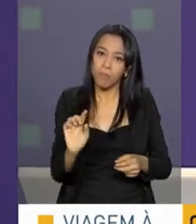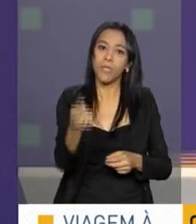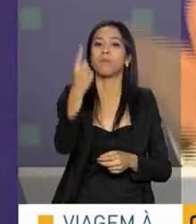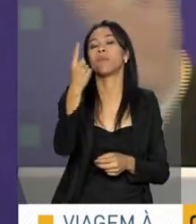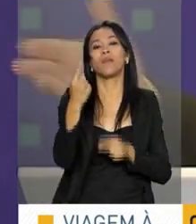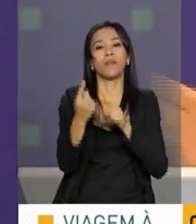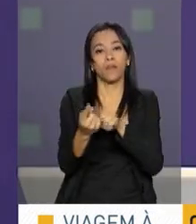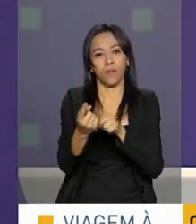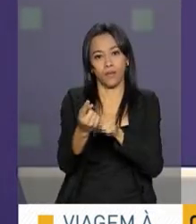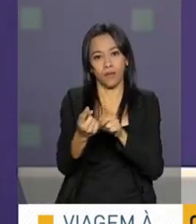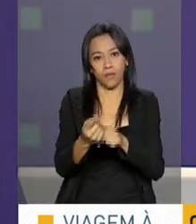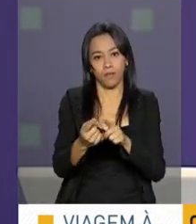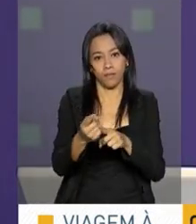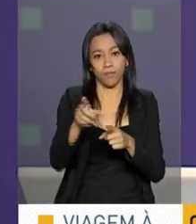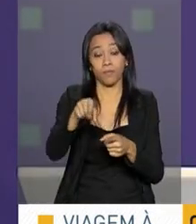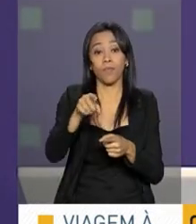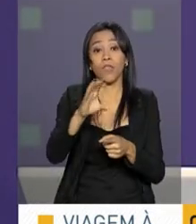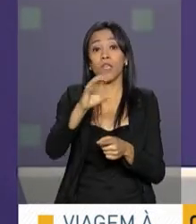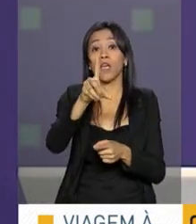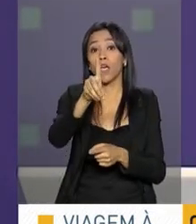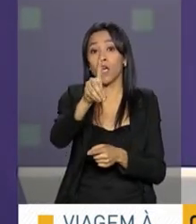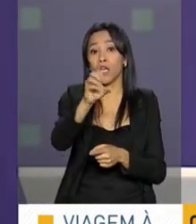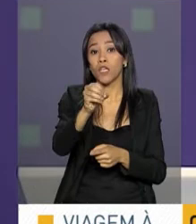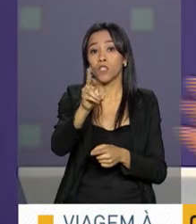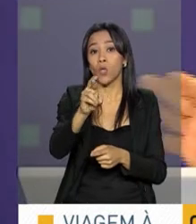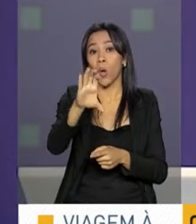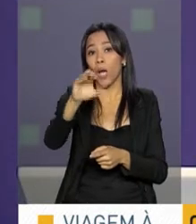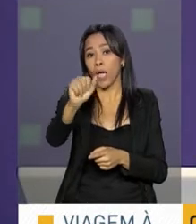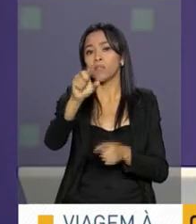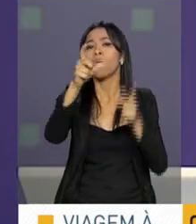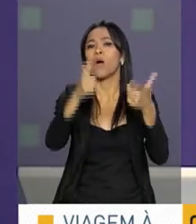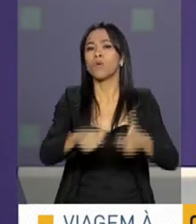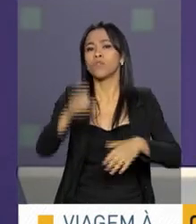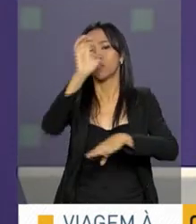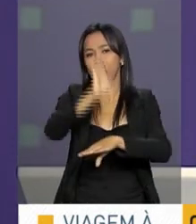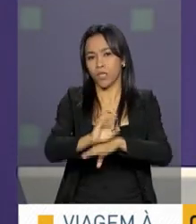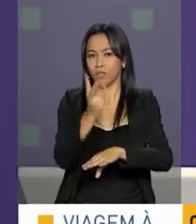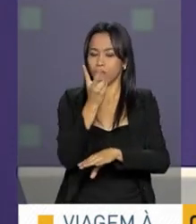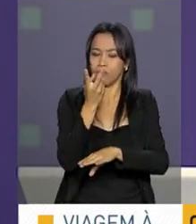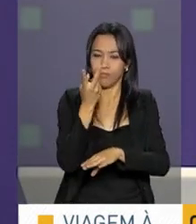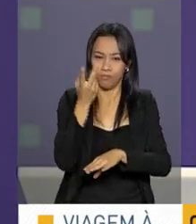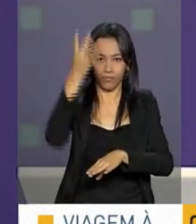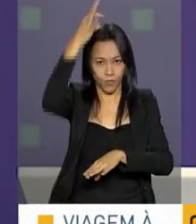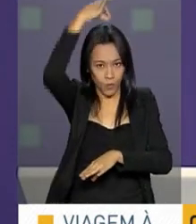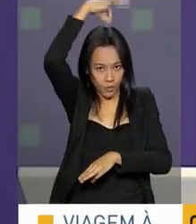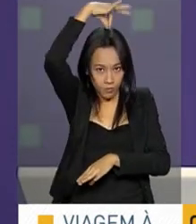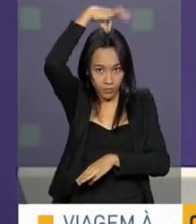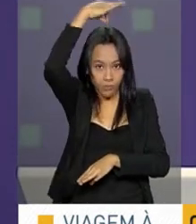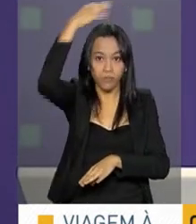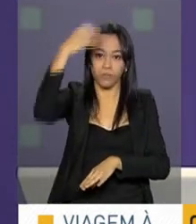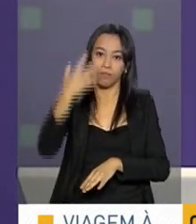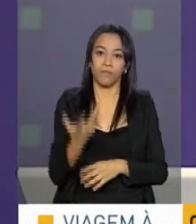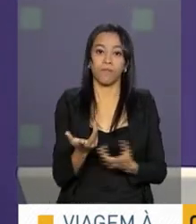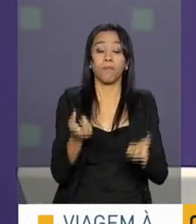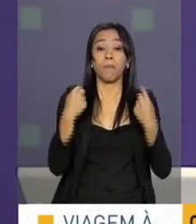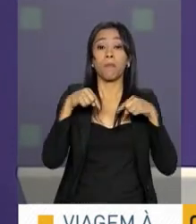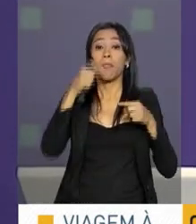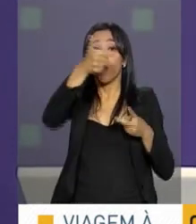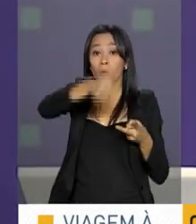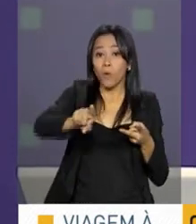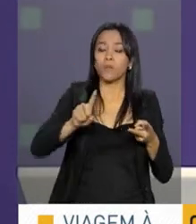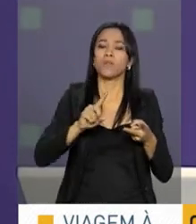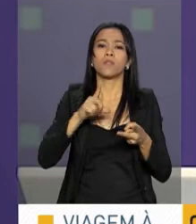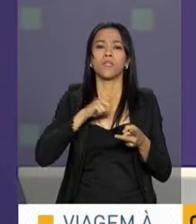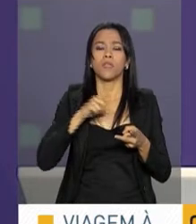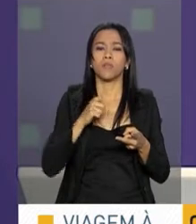do país, que é a companhia docas do Espírito Santo. Em matéria de ferrovia, nós temos 3 concessões que já